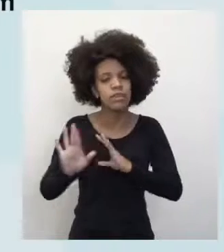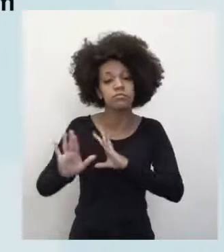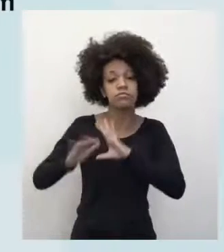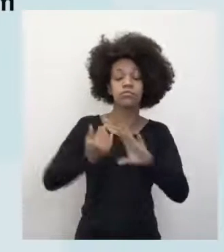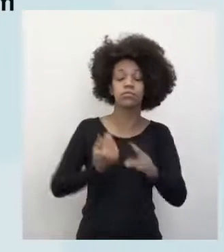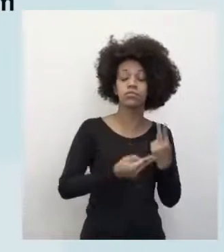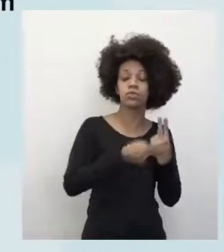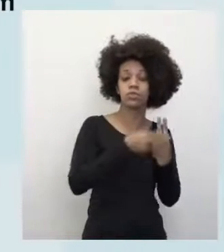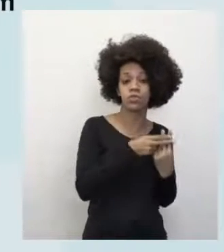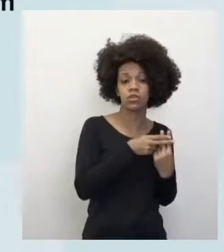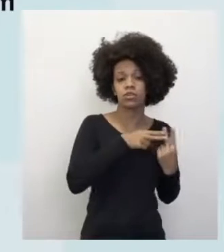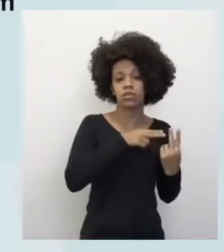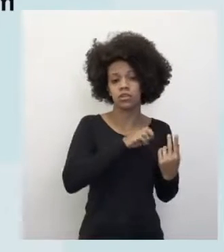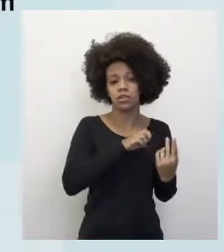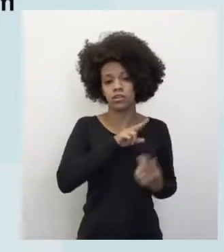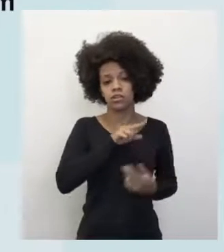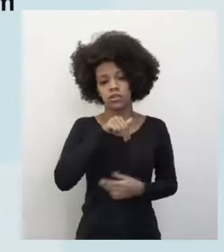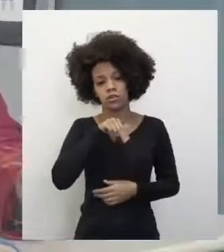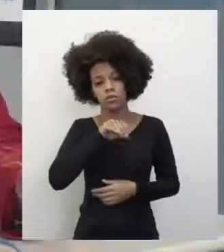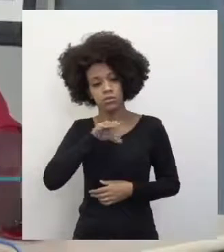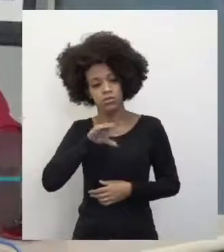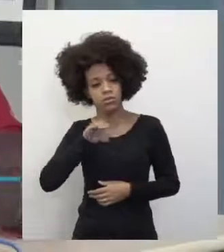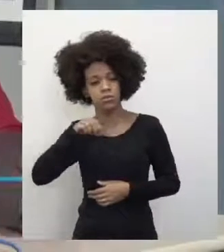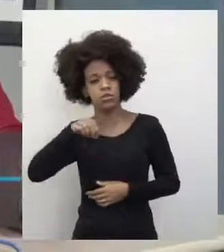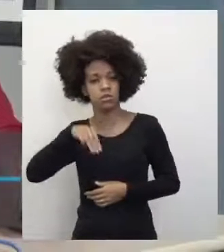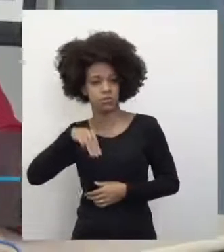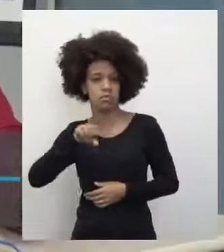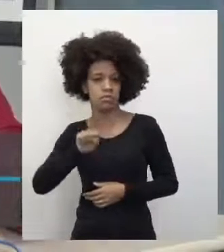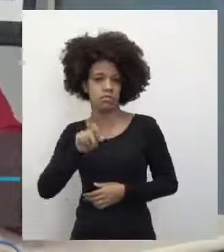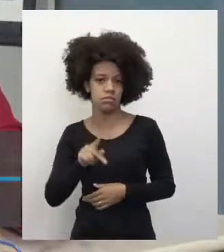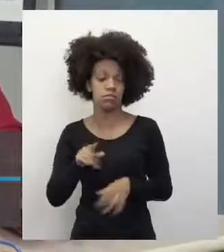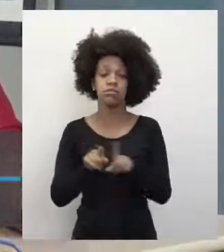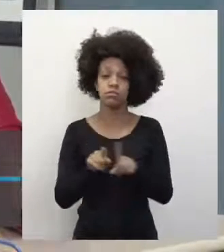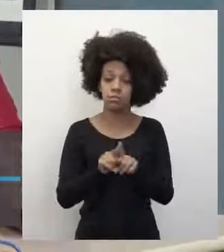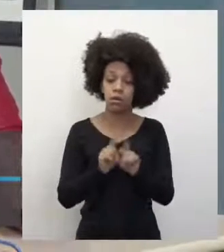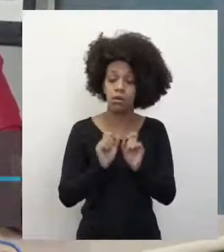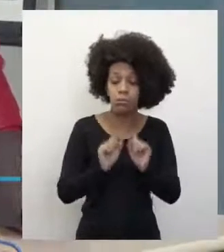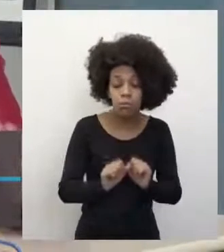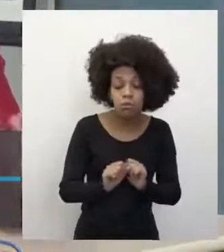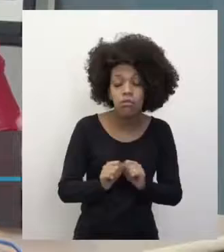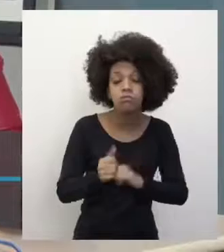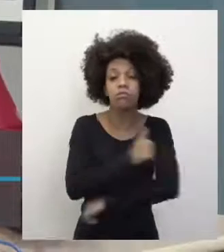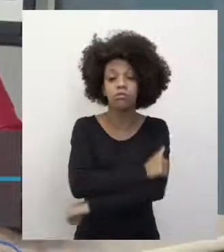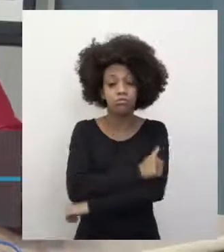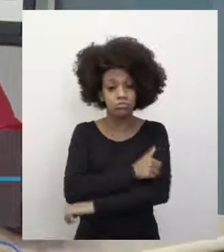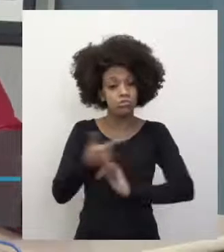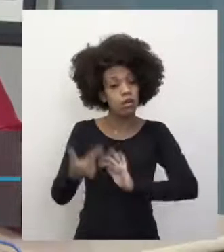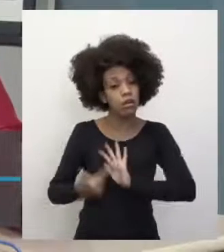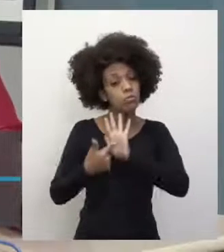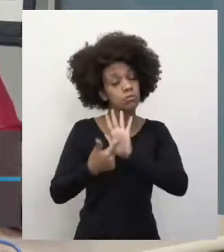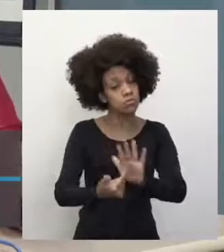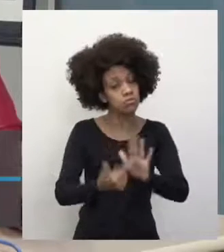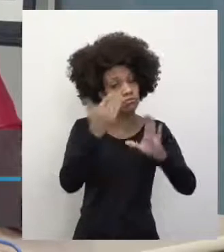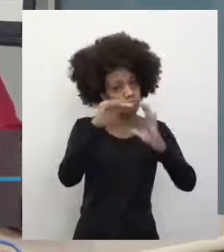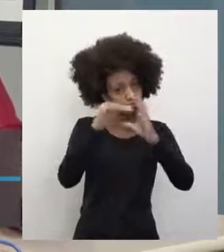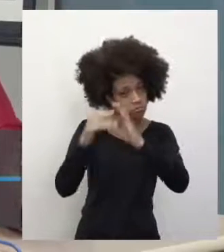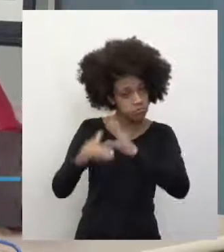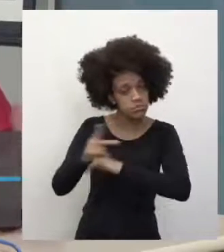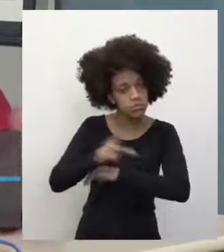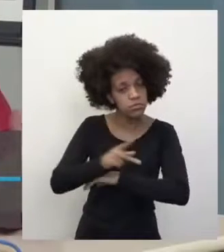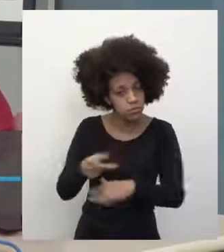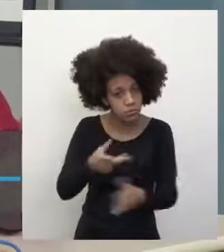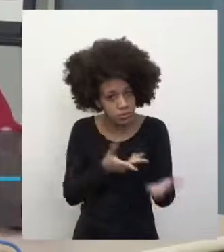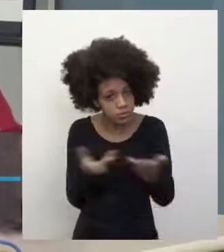pra gente no hashtag #EuNoCMSP. Tá? Vocês também podem, né, os alunos podem apresentar também esse trabalho aí para os